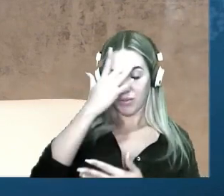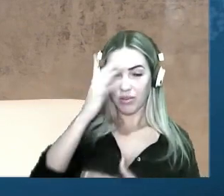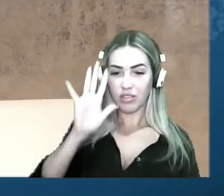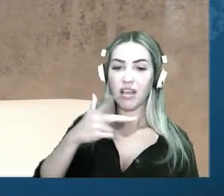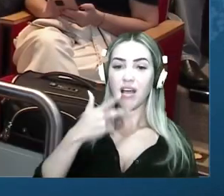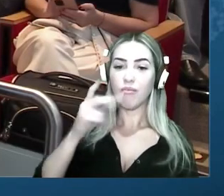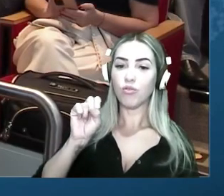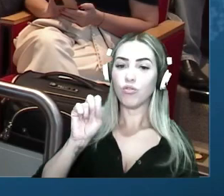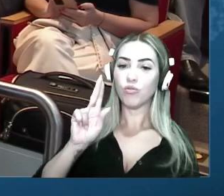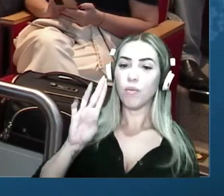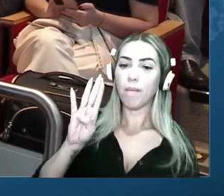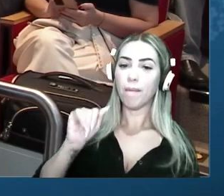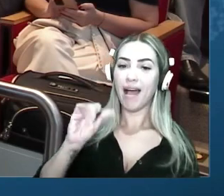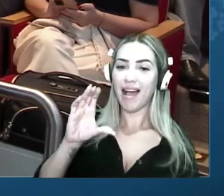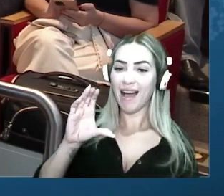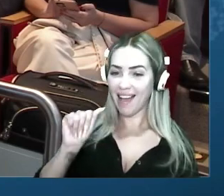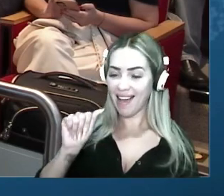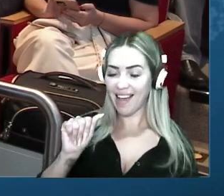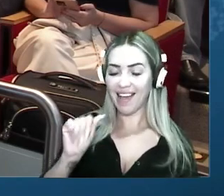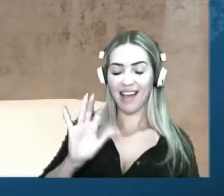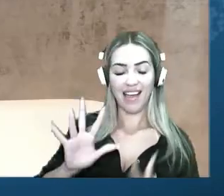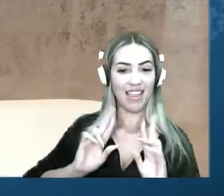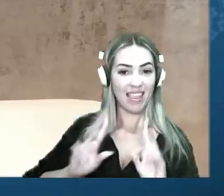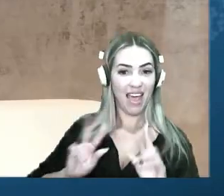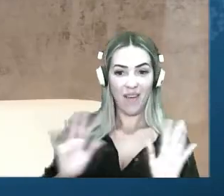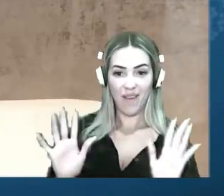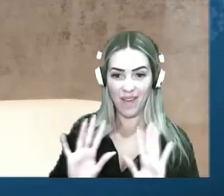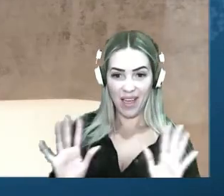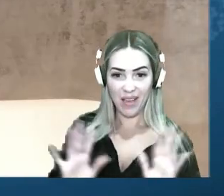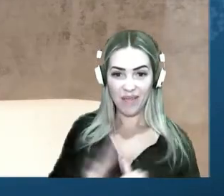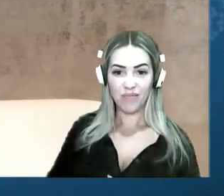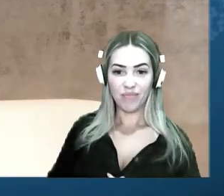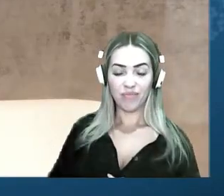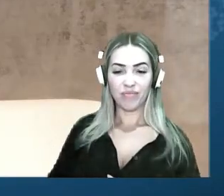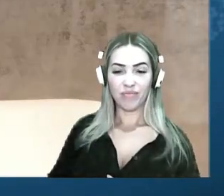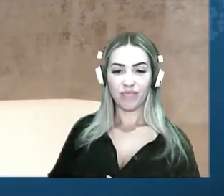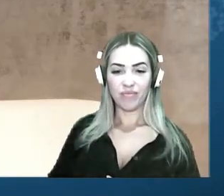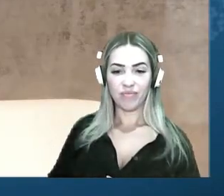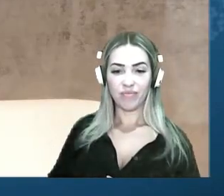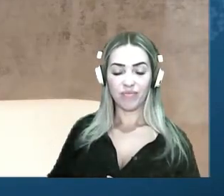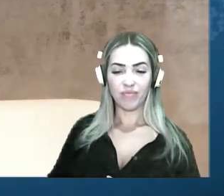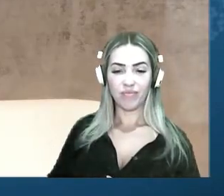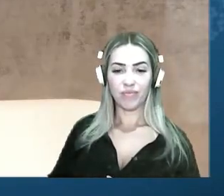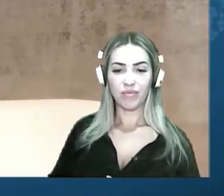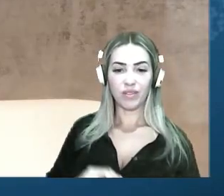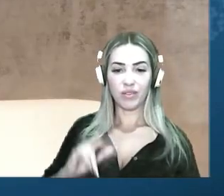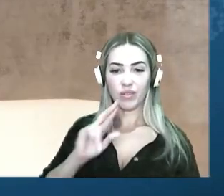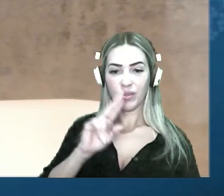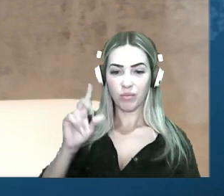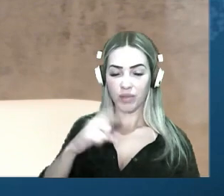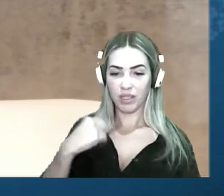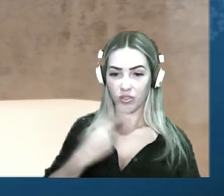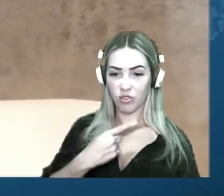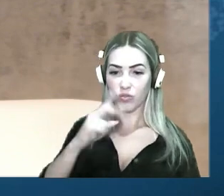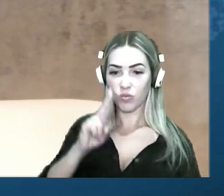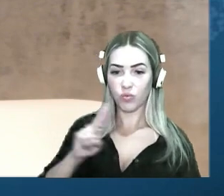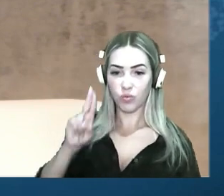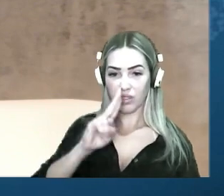mas não é. Vou falar um pouquinho do nome que a gente usa para poder facilitar,